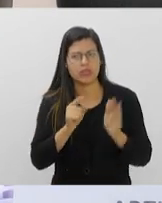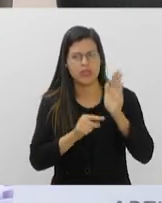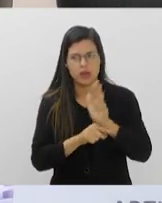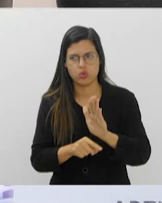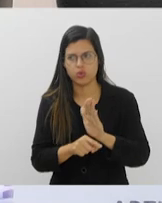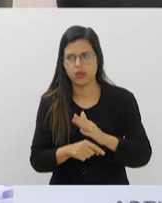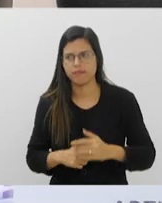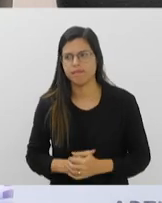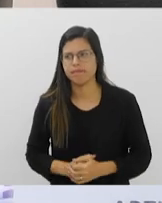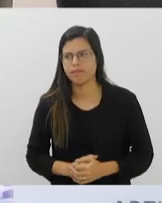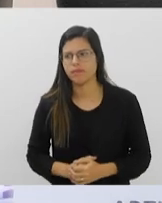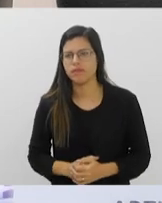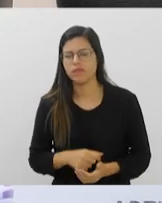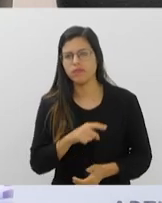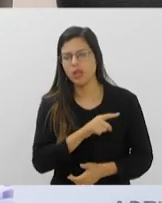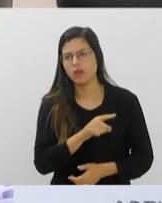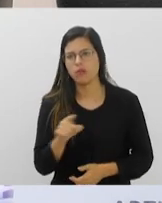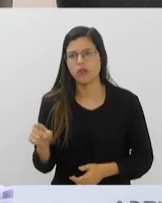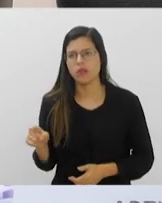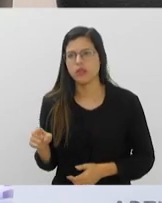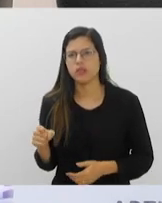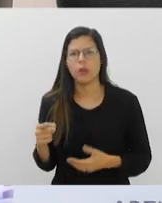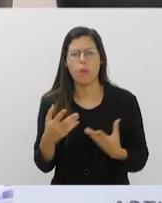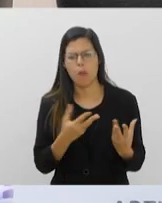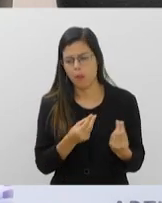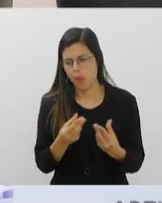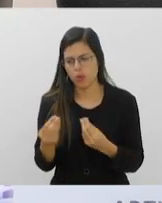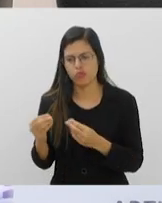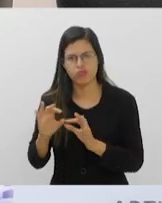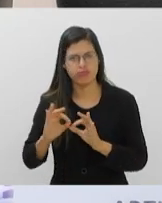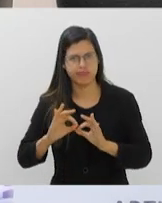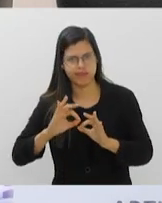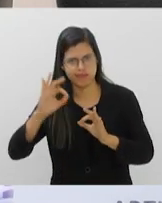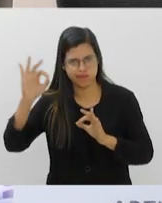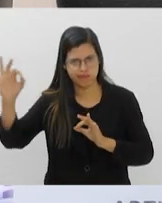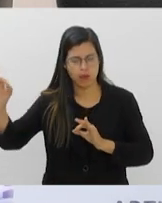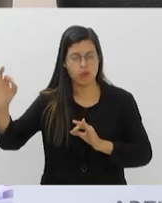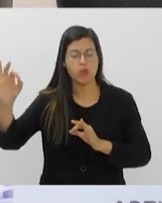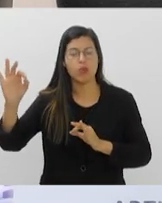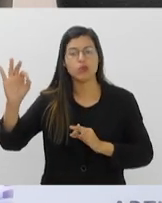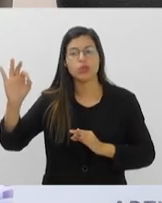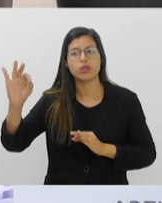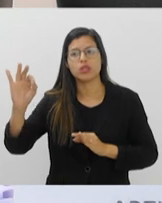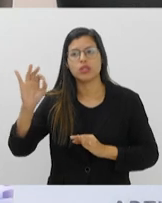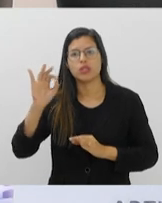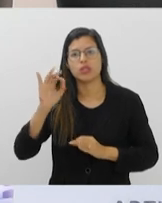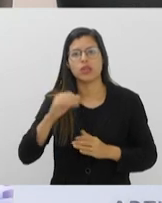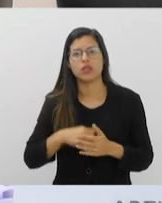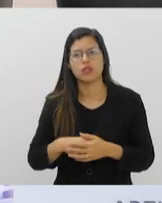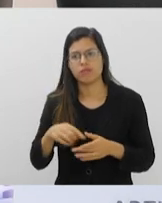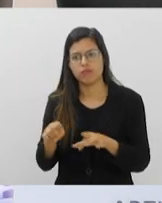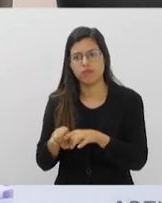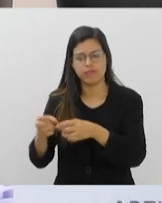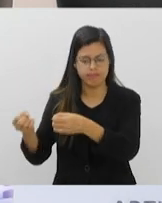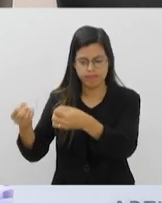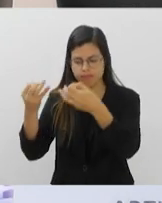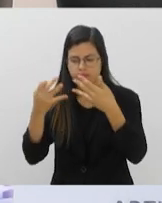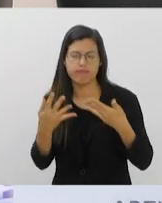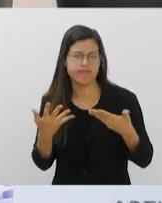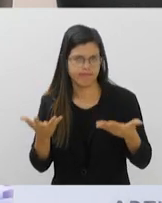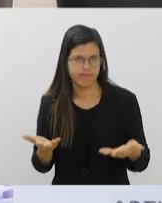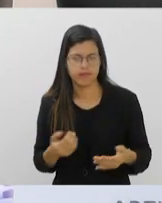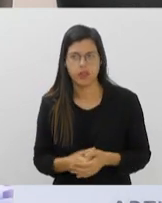Eh e vocês vieram muitos de longe aqui exatamente para que a gente possa est ouvindo vocês também então